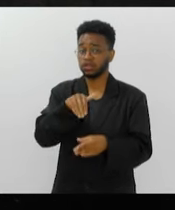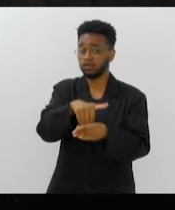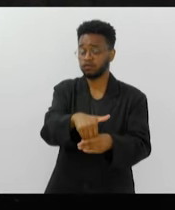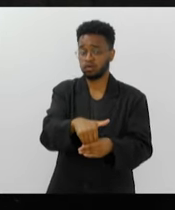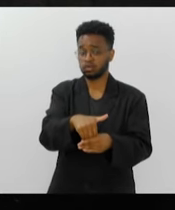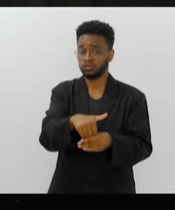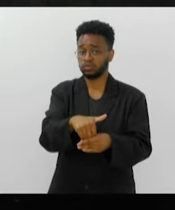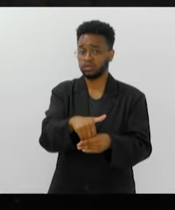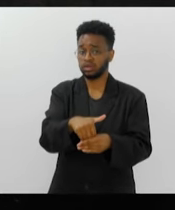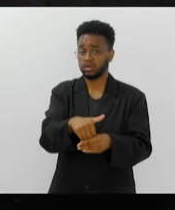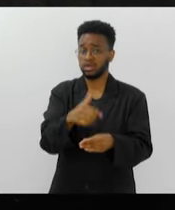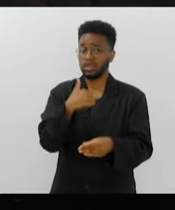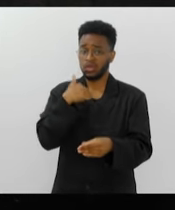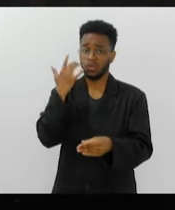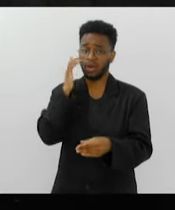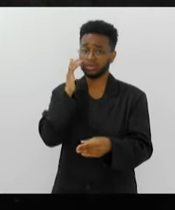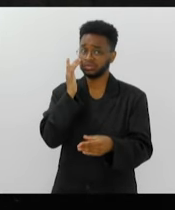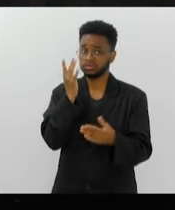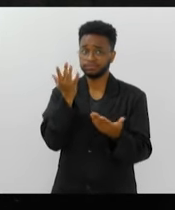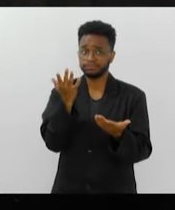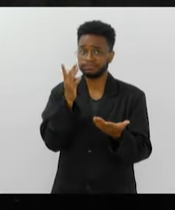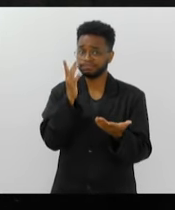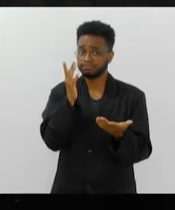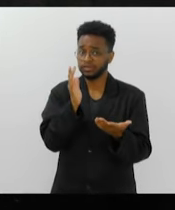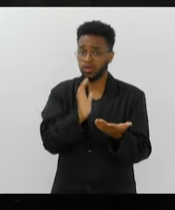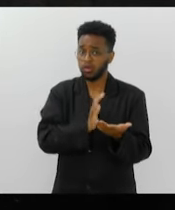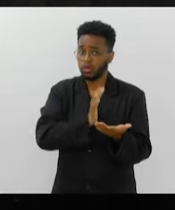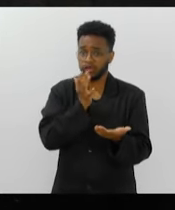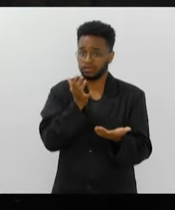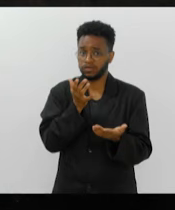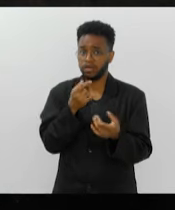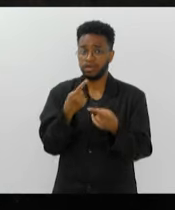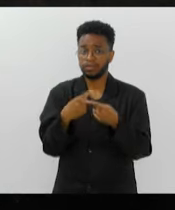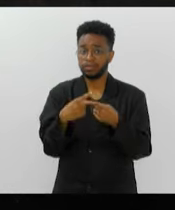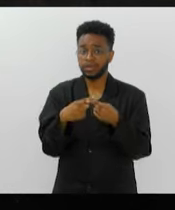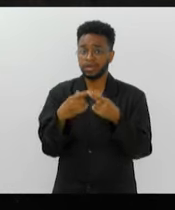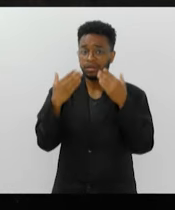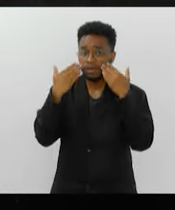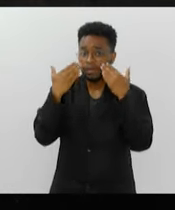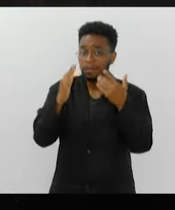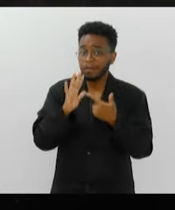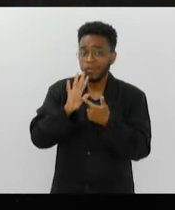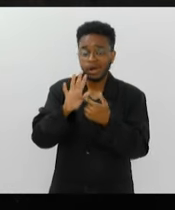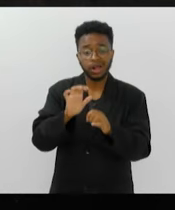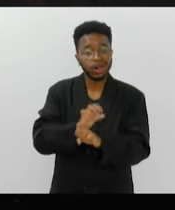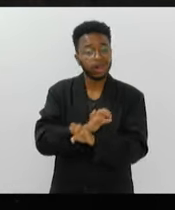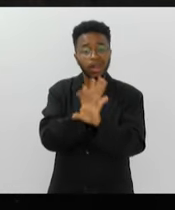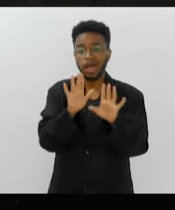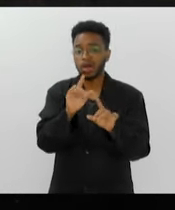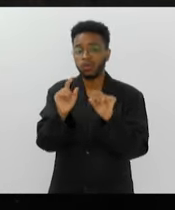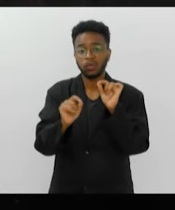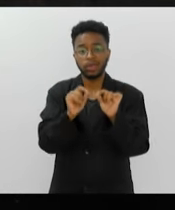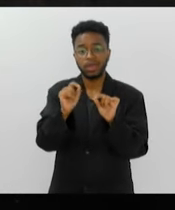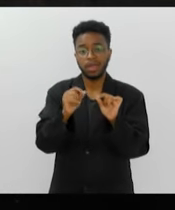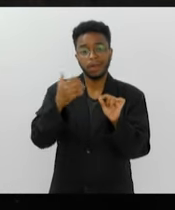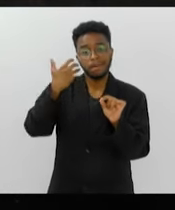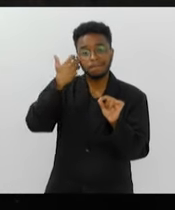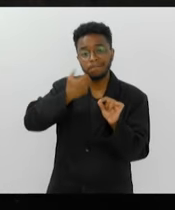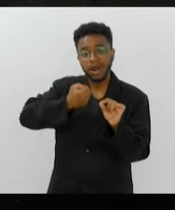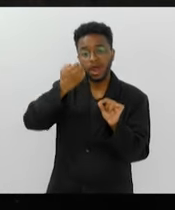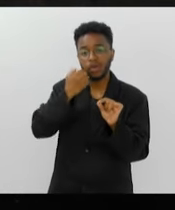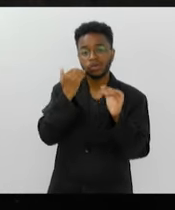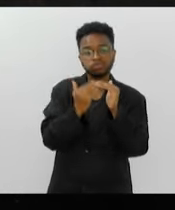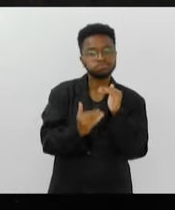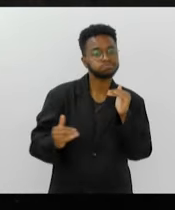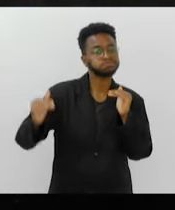população americana não tem um retrato mais claro do que a supremacia branca